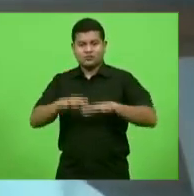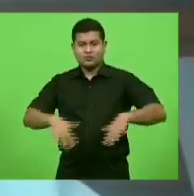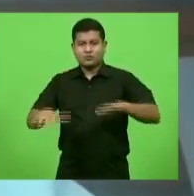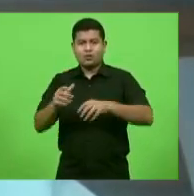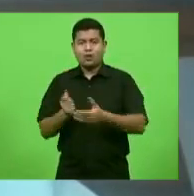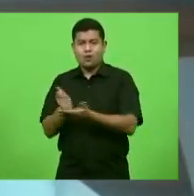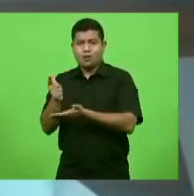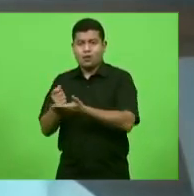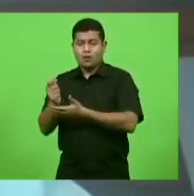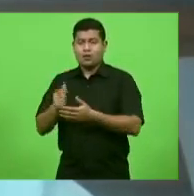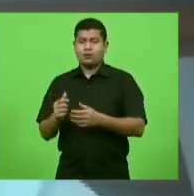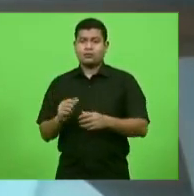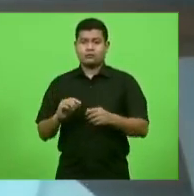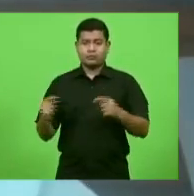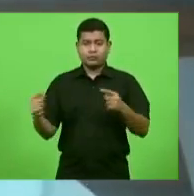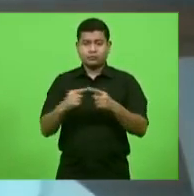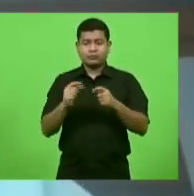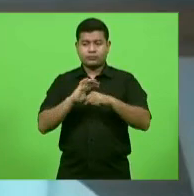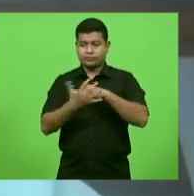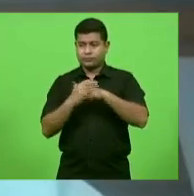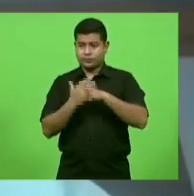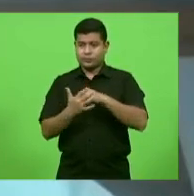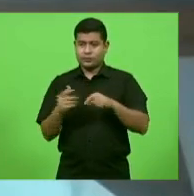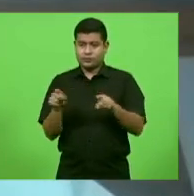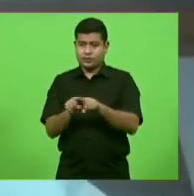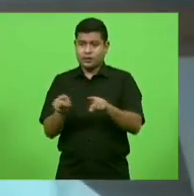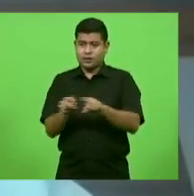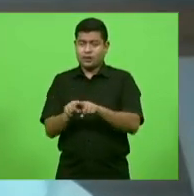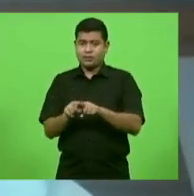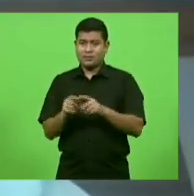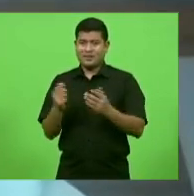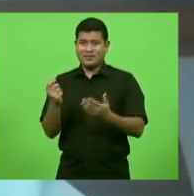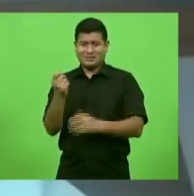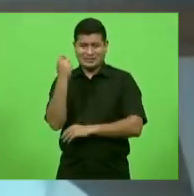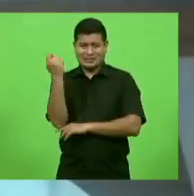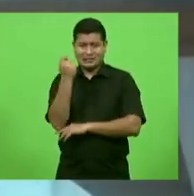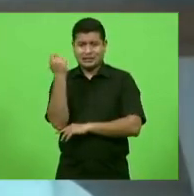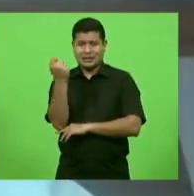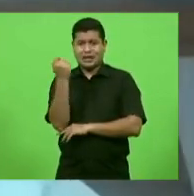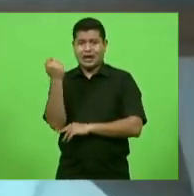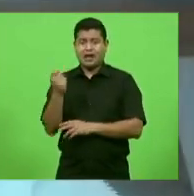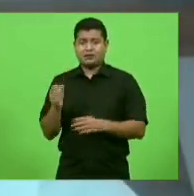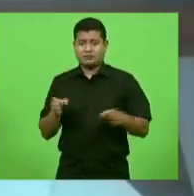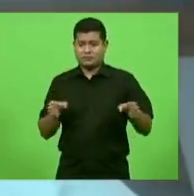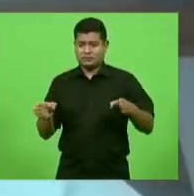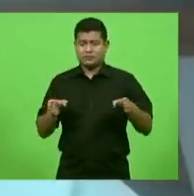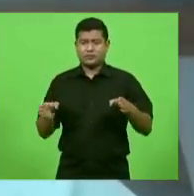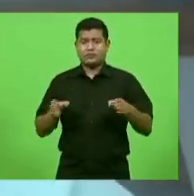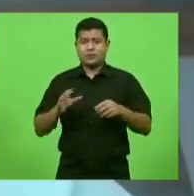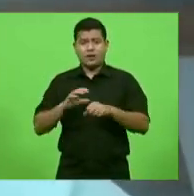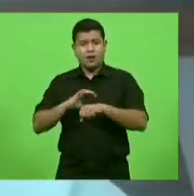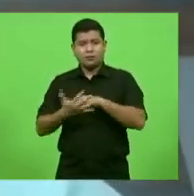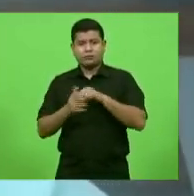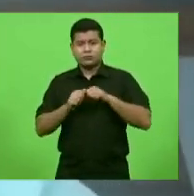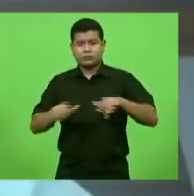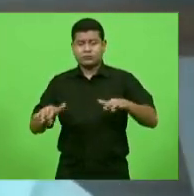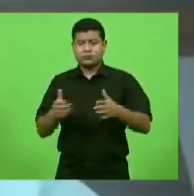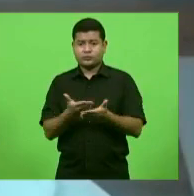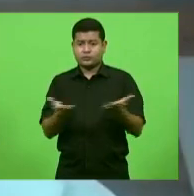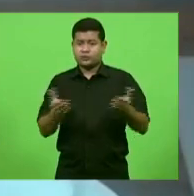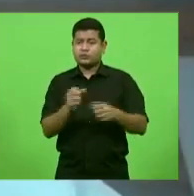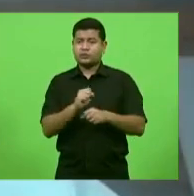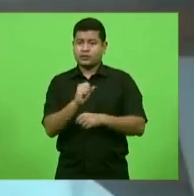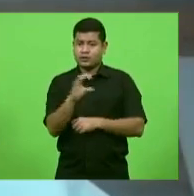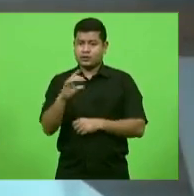fático da representação aqui sob julgamento, como ainda pela agravada situação de calamidade da saúde dos catarinenses. Como se verá adiante, não há